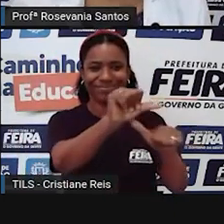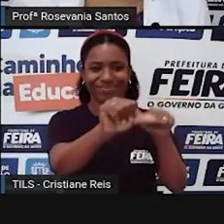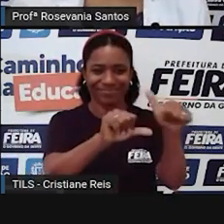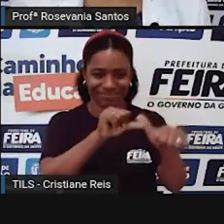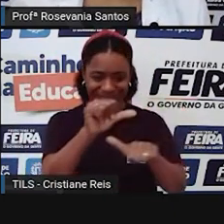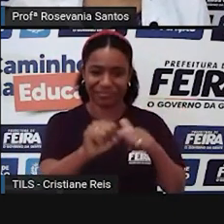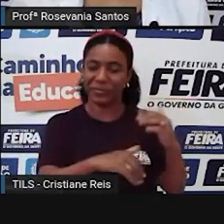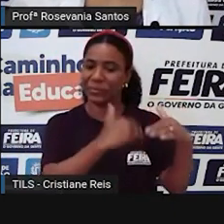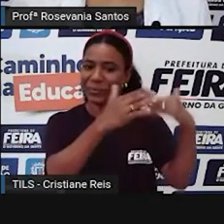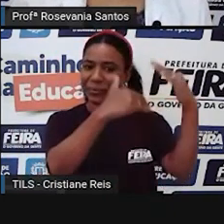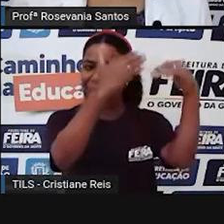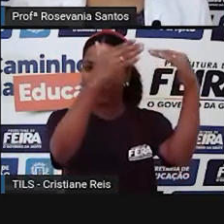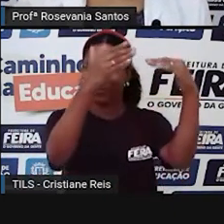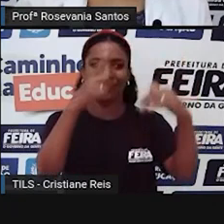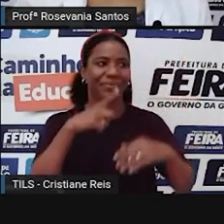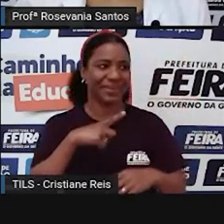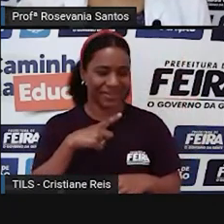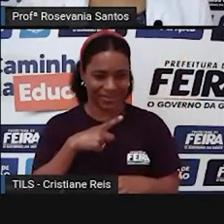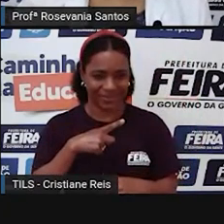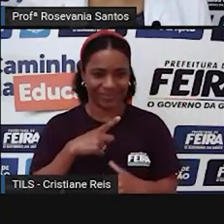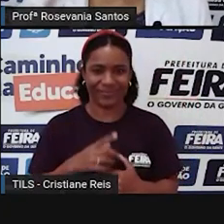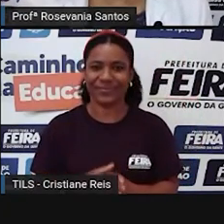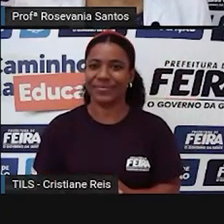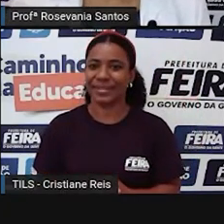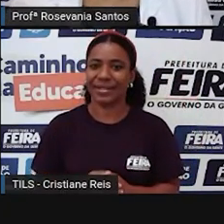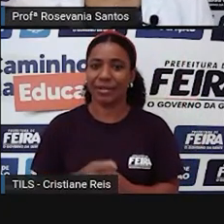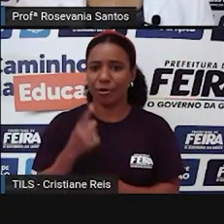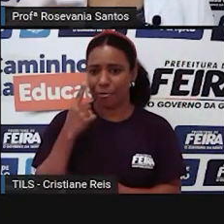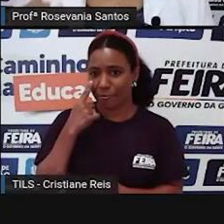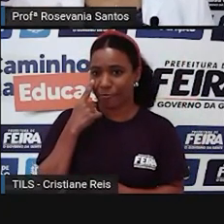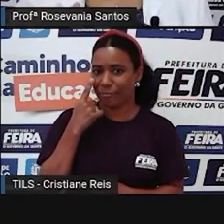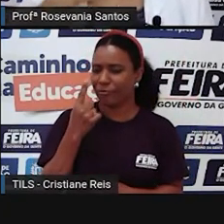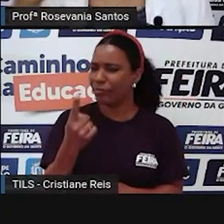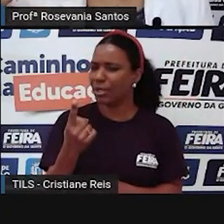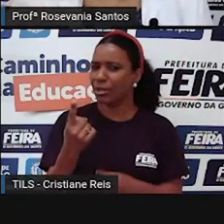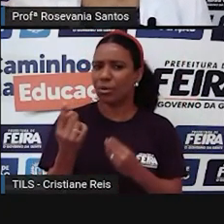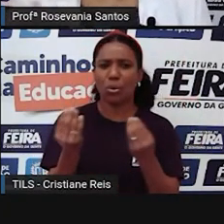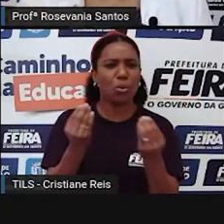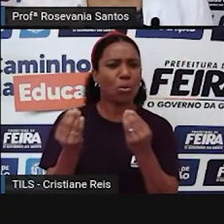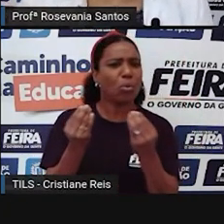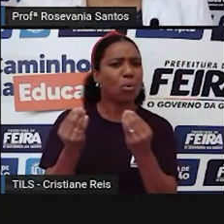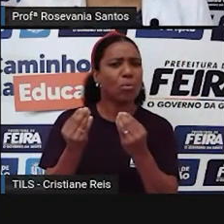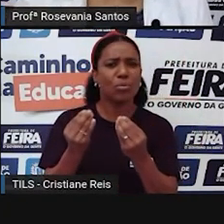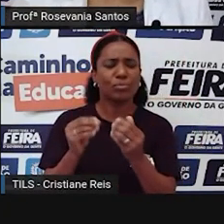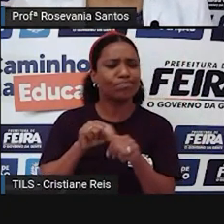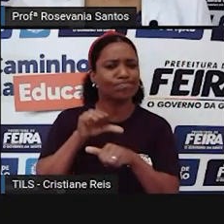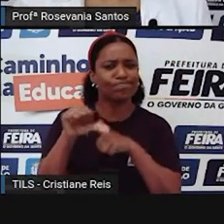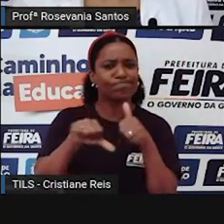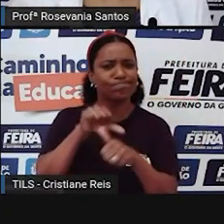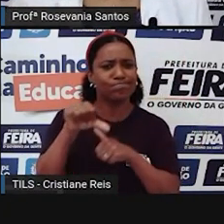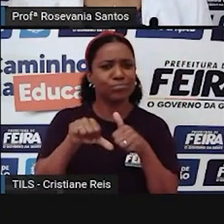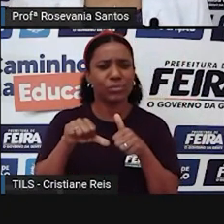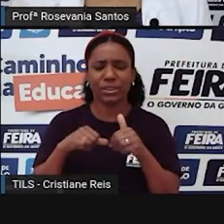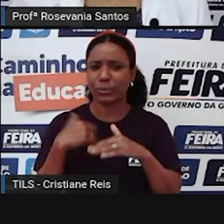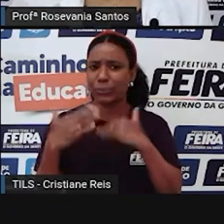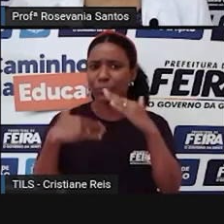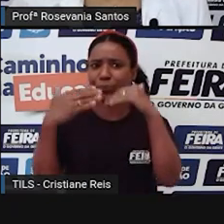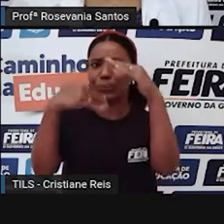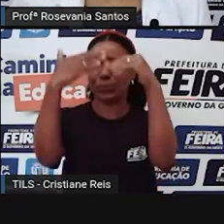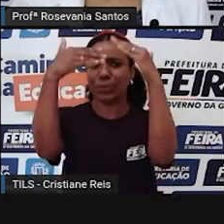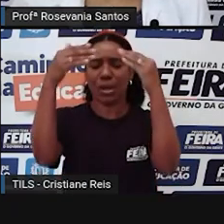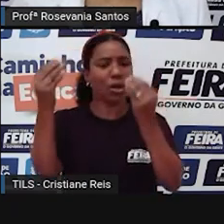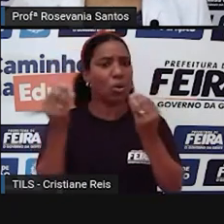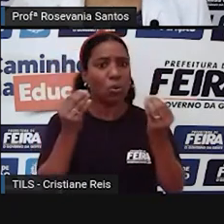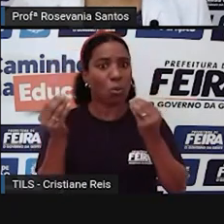o espaço. Aí, só para a gente entender como é que é essa evolução, né, do espaço geográfico,